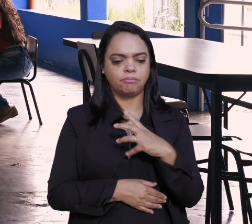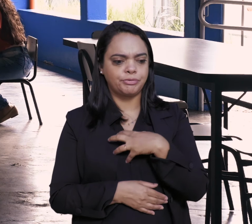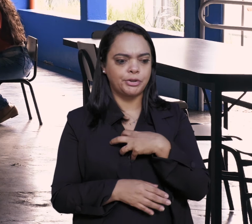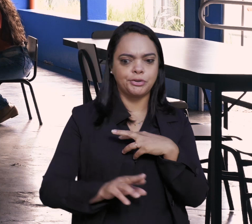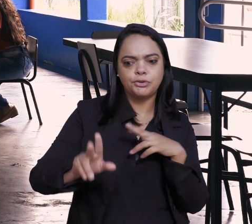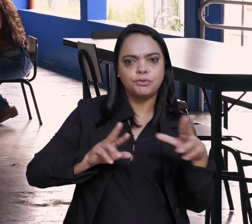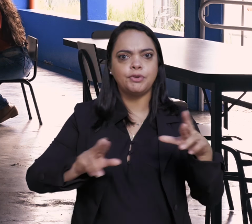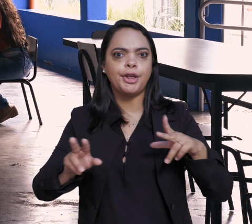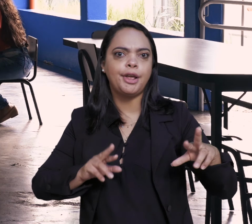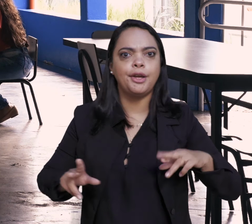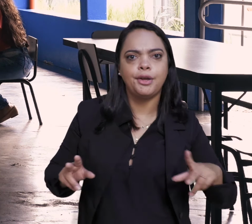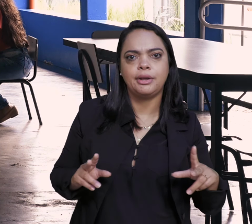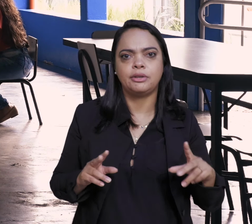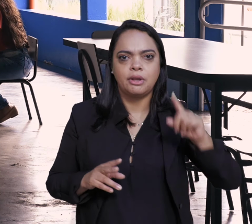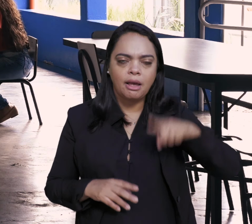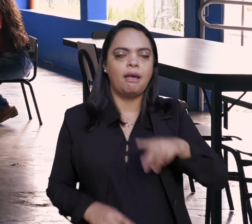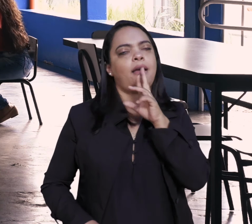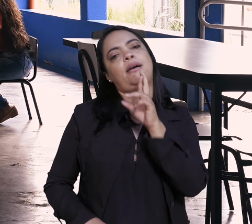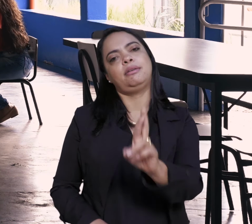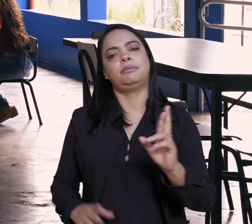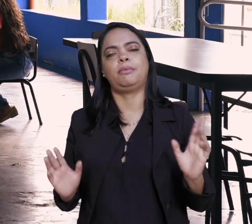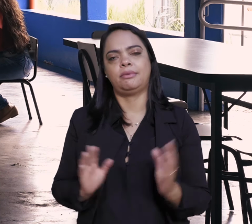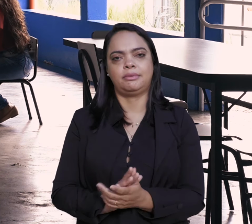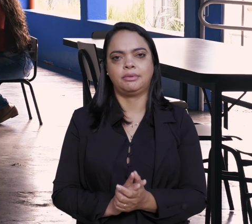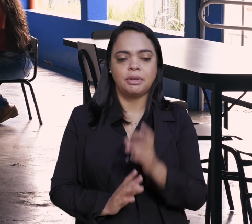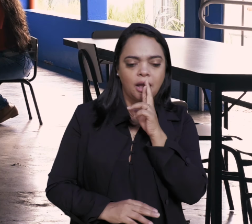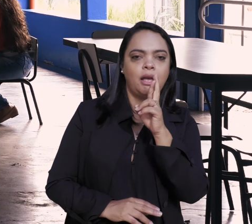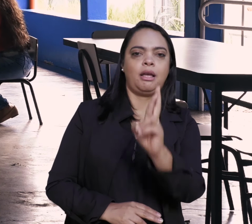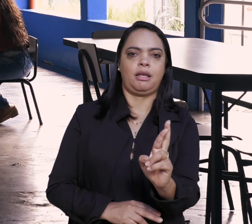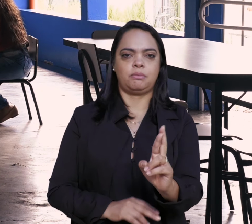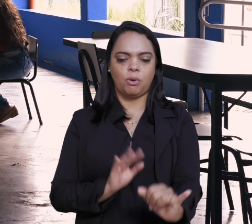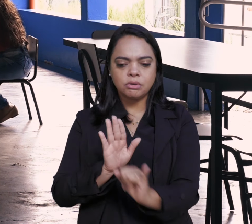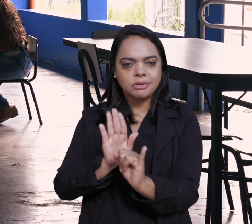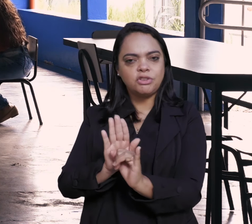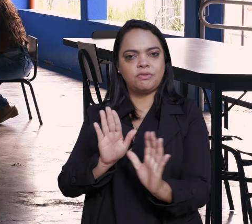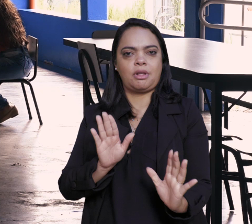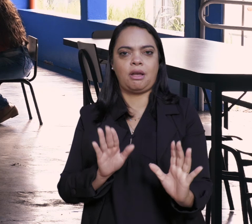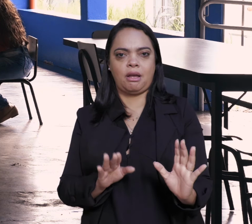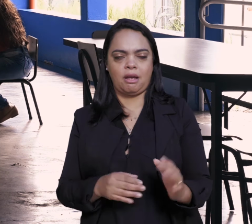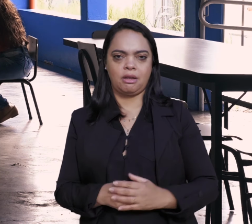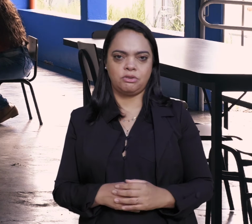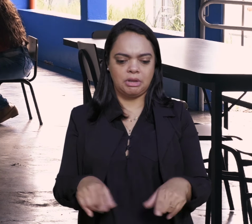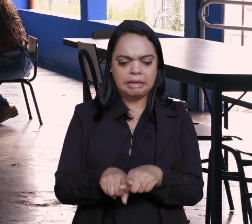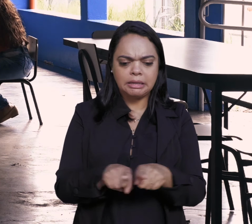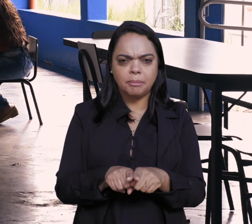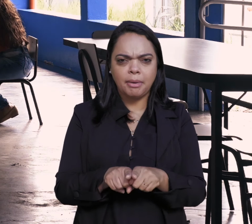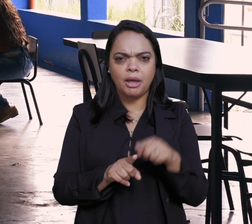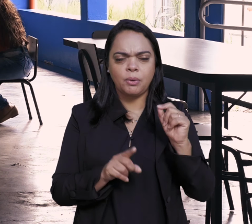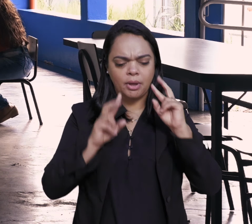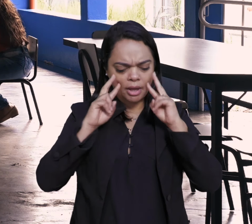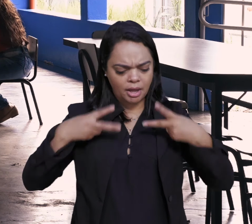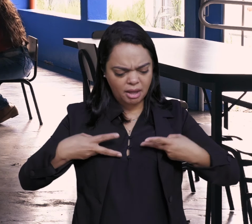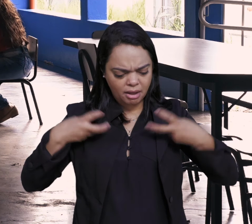para isso. Isso não é nada mais, nada menos do que uma resposta. É uma resposta de identificação, é uma resposta afetiva e territorial de reconhecer